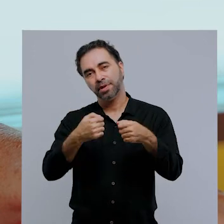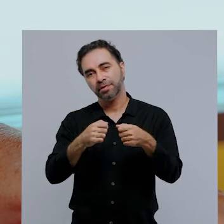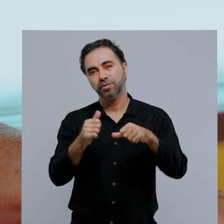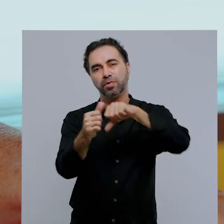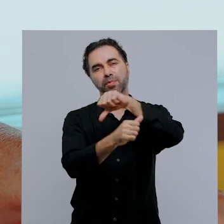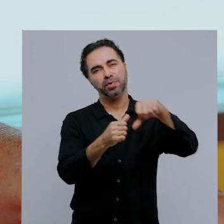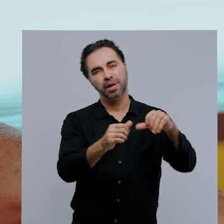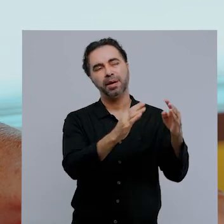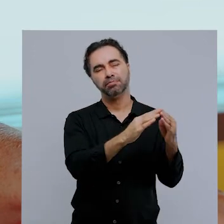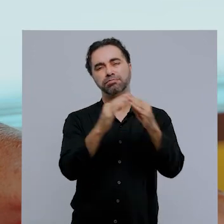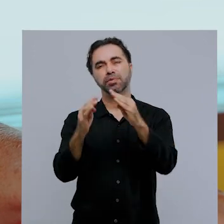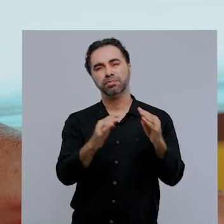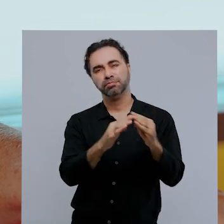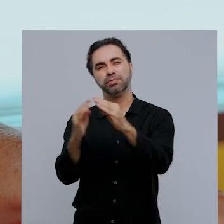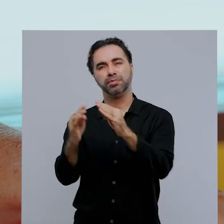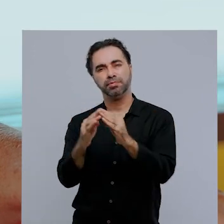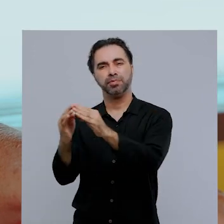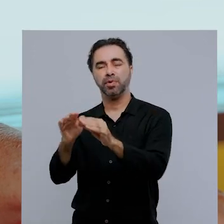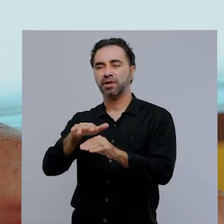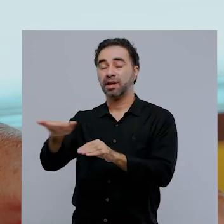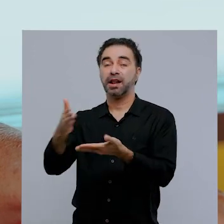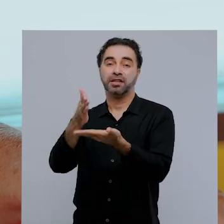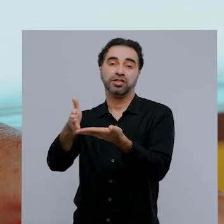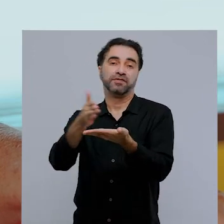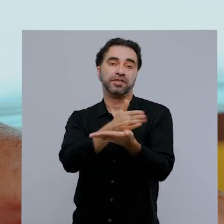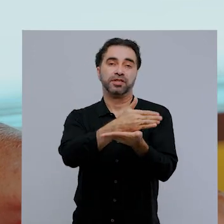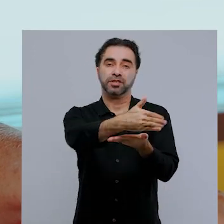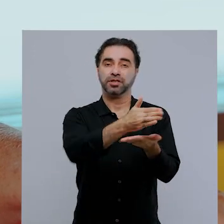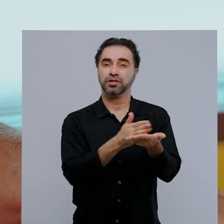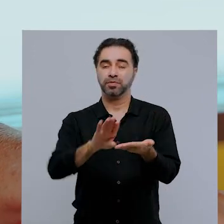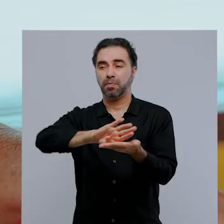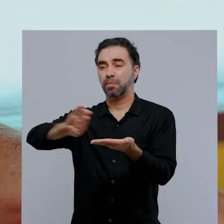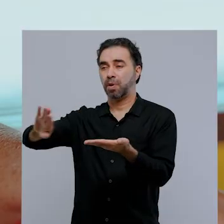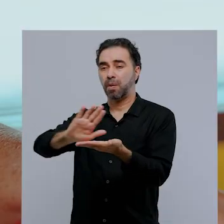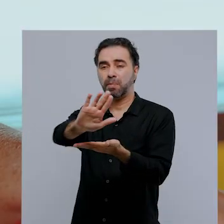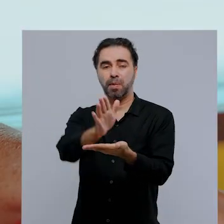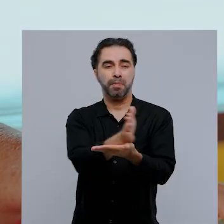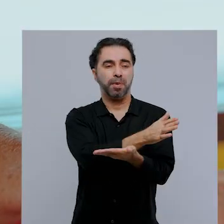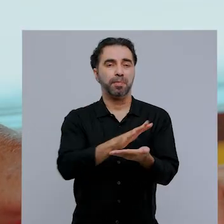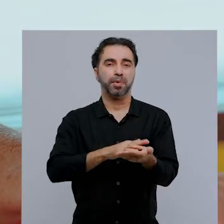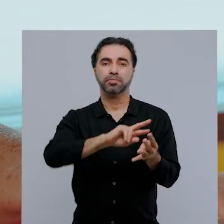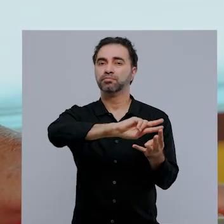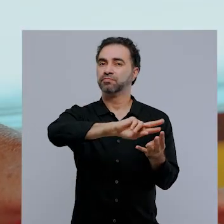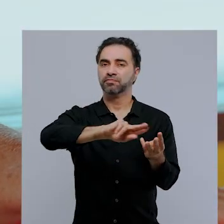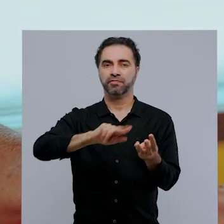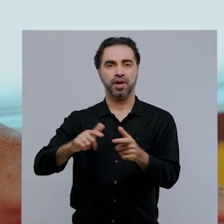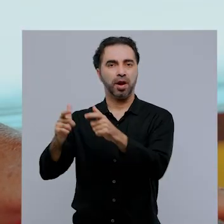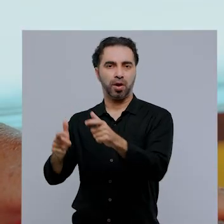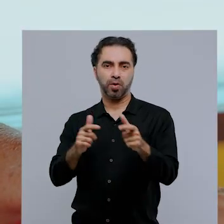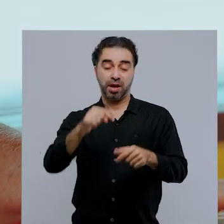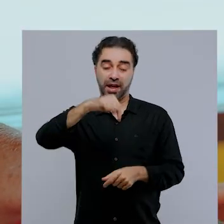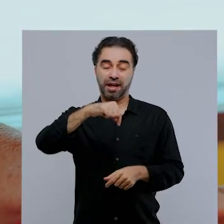pouco de família para o Vassoural, um pouco para Santa Elísia, um pouco para Lagoa da Serra e um pouco aqui para o